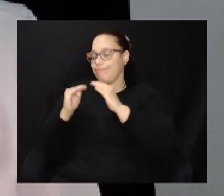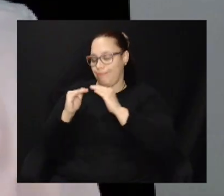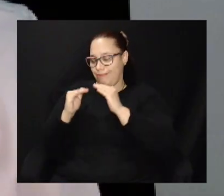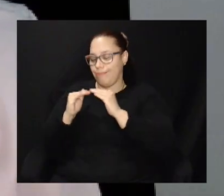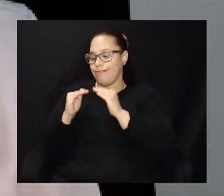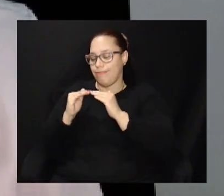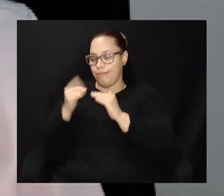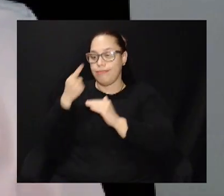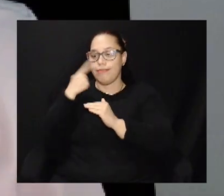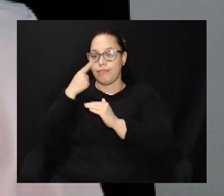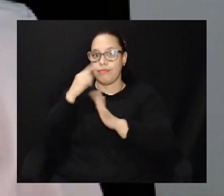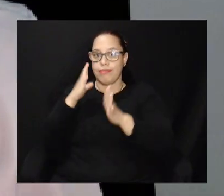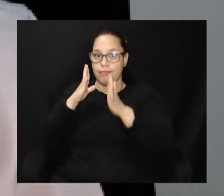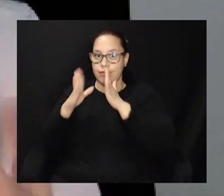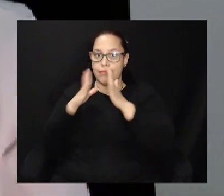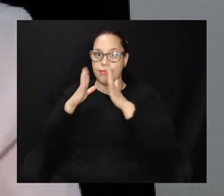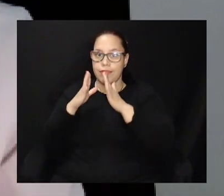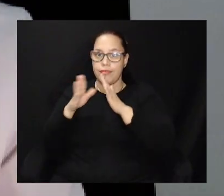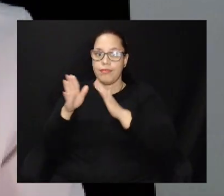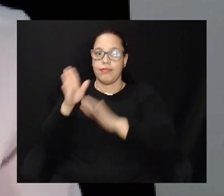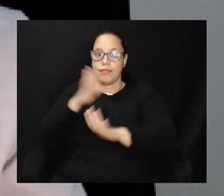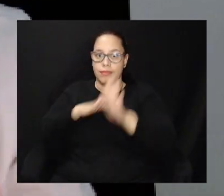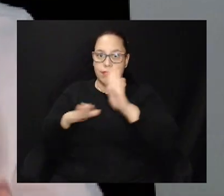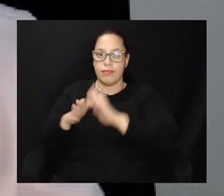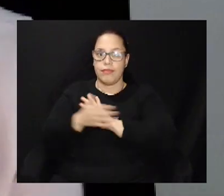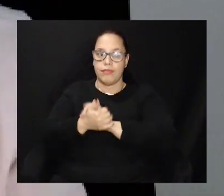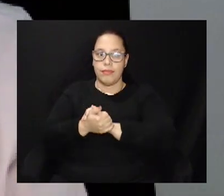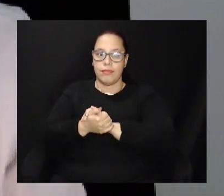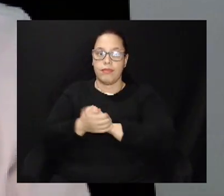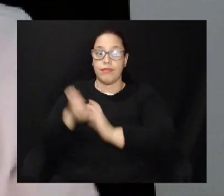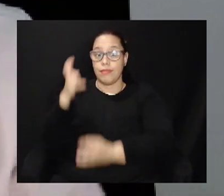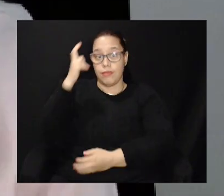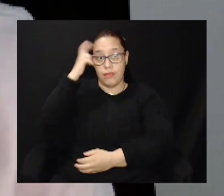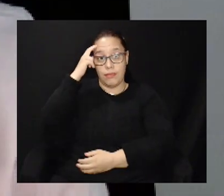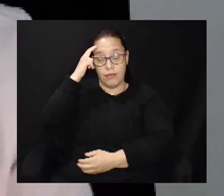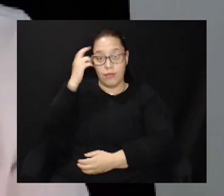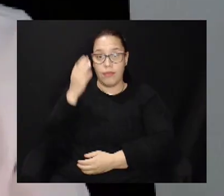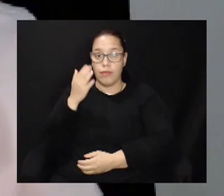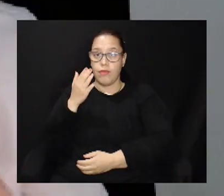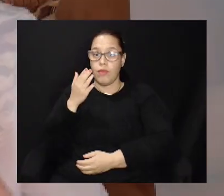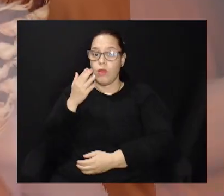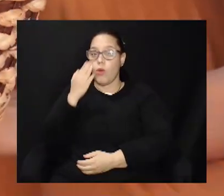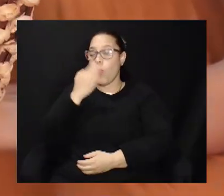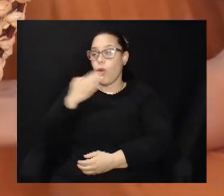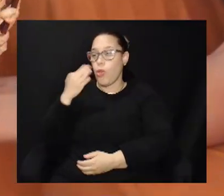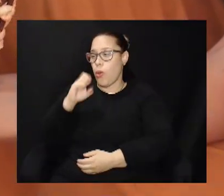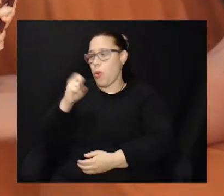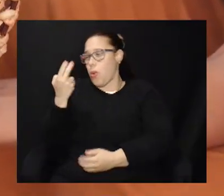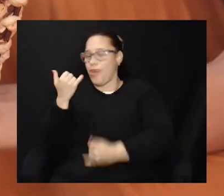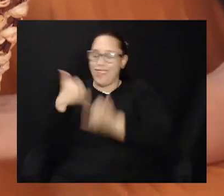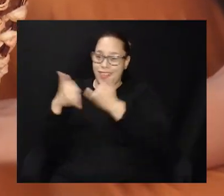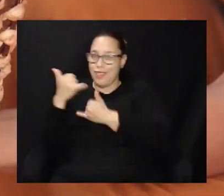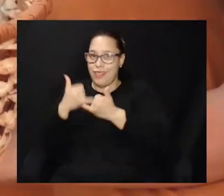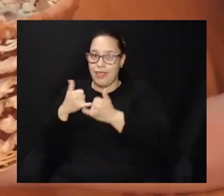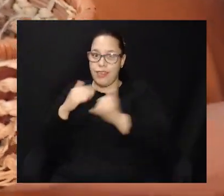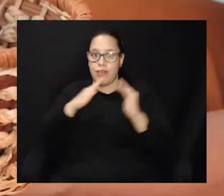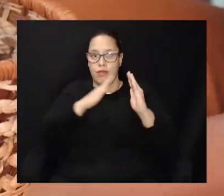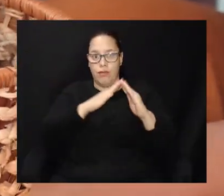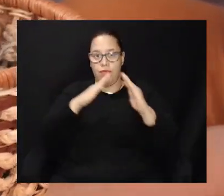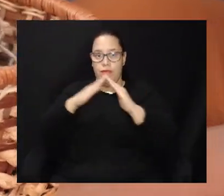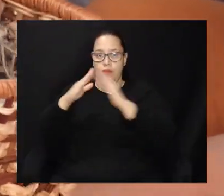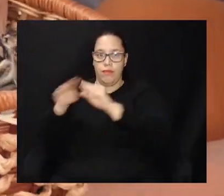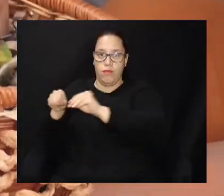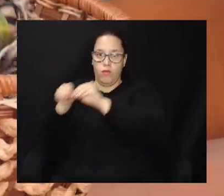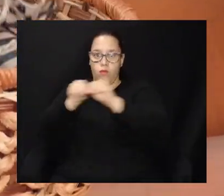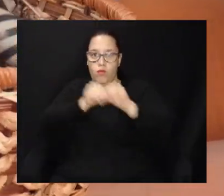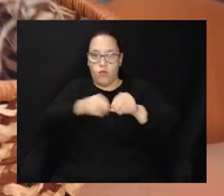época a gente tem muito essa cultura mesmo, né, de doces e travessuras, e as crianças voltando de casa com aquele balde de